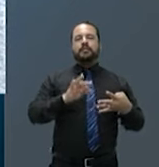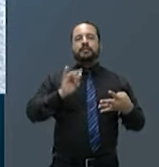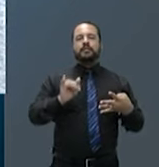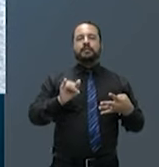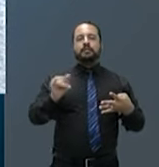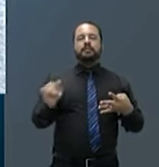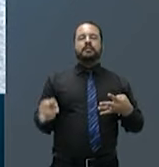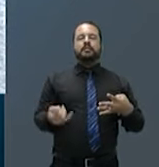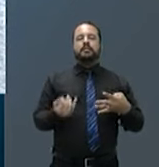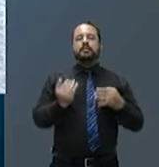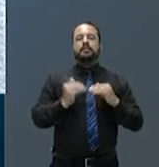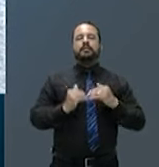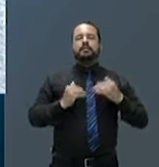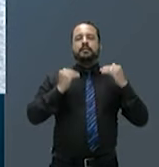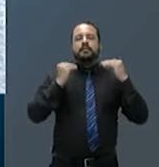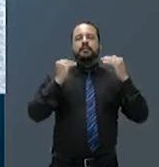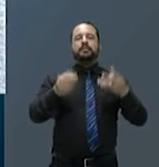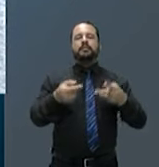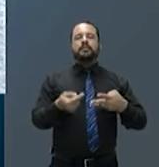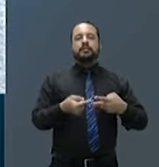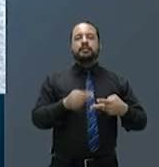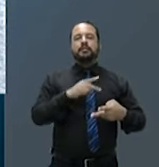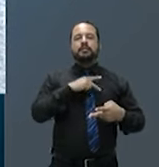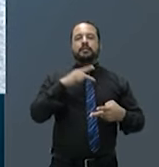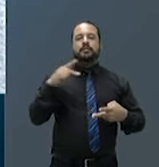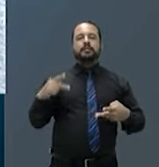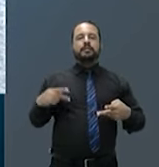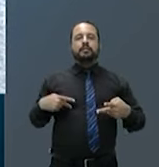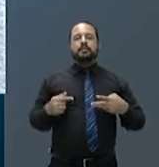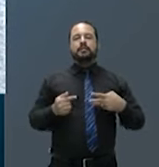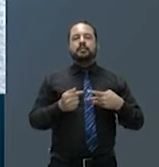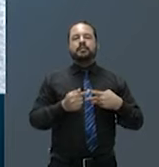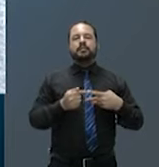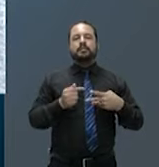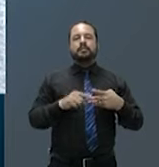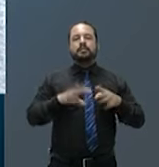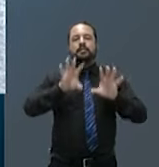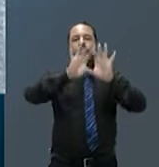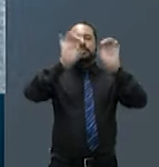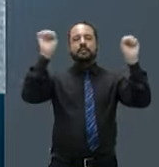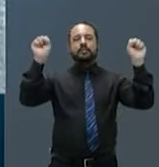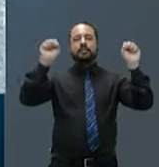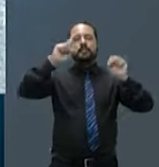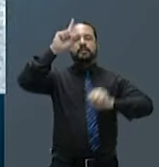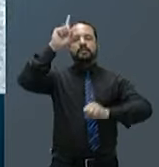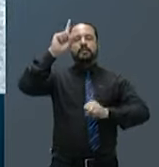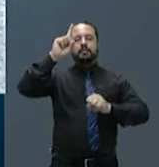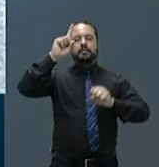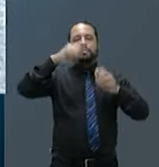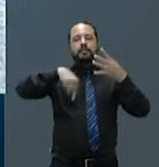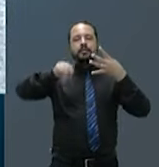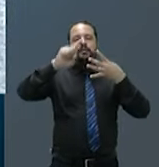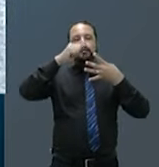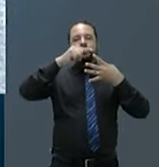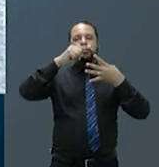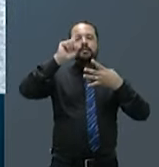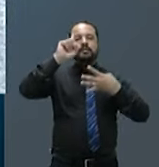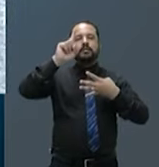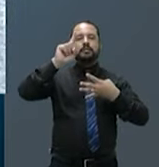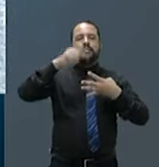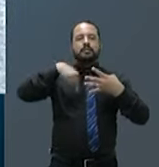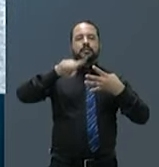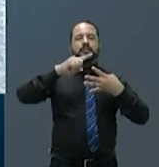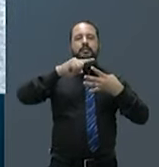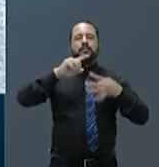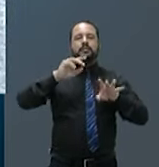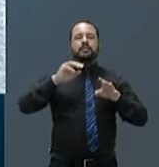por despacho da presidência daquele tribunal, folhas 1084-1085, para a adoção dos